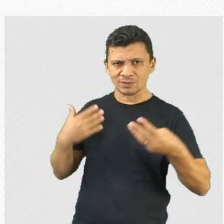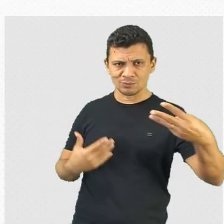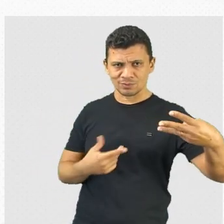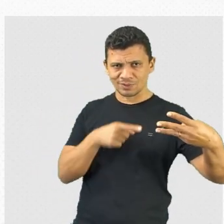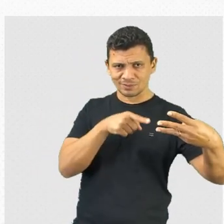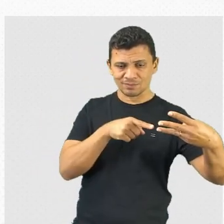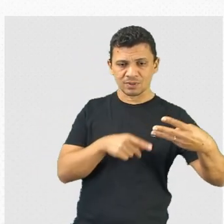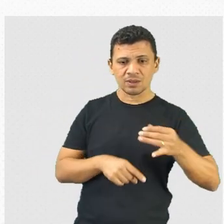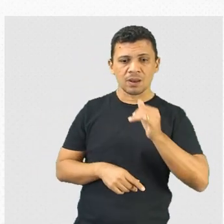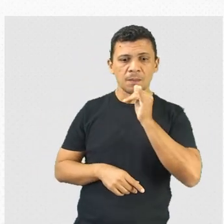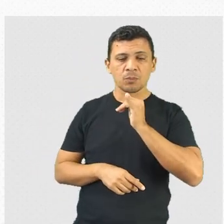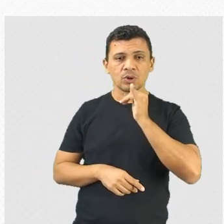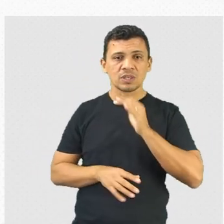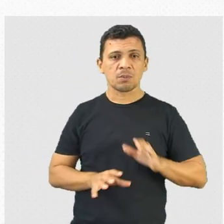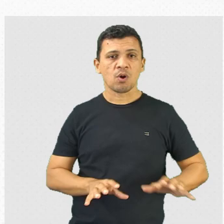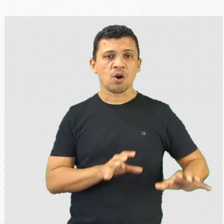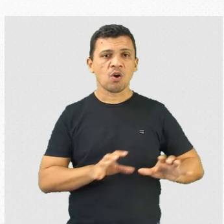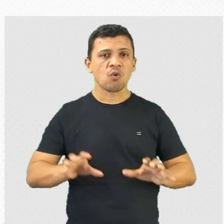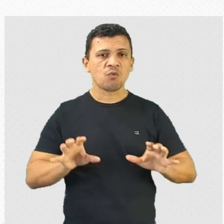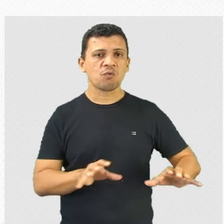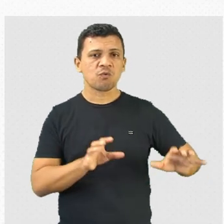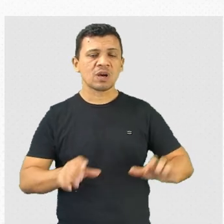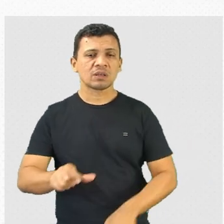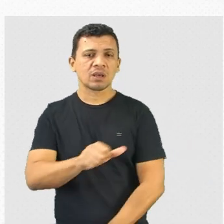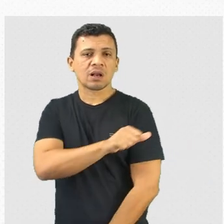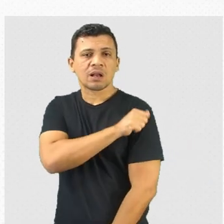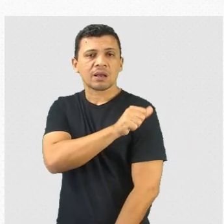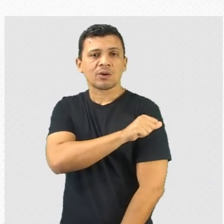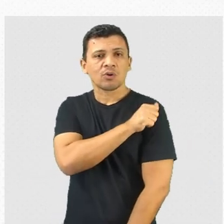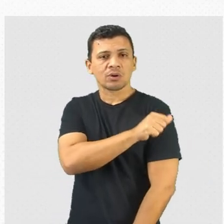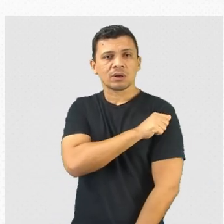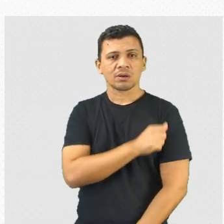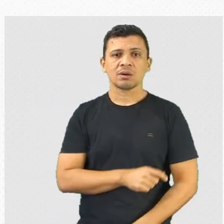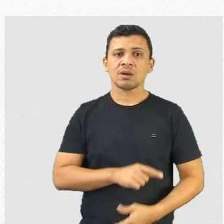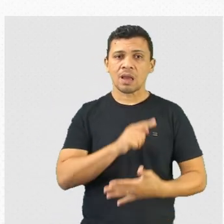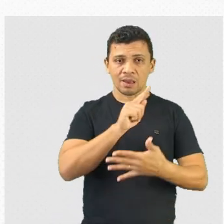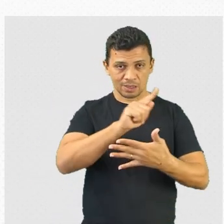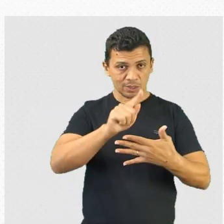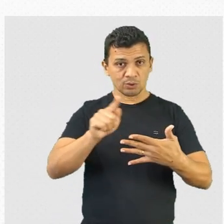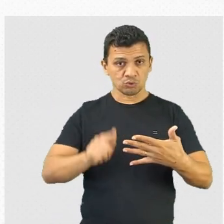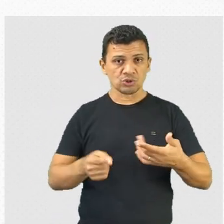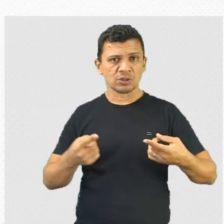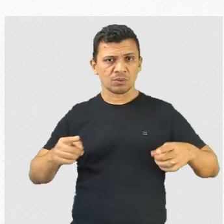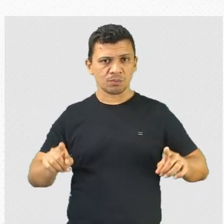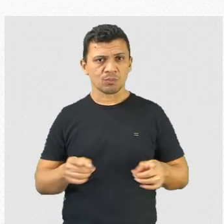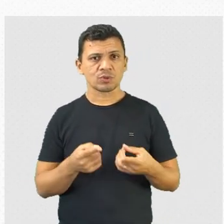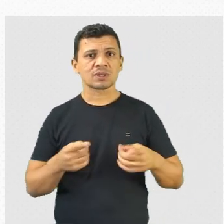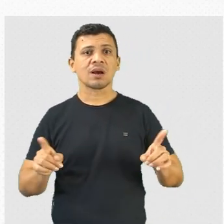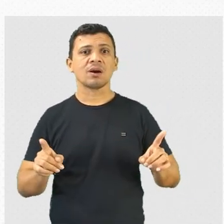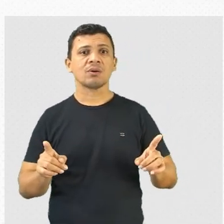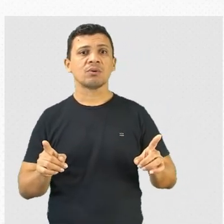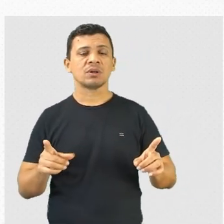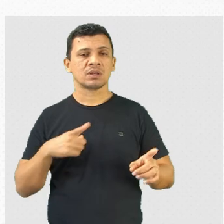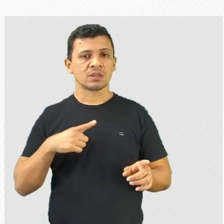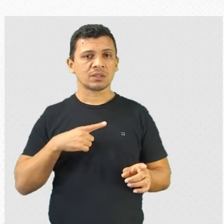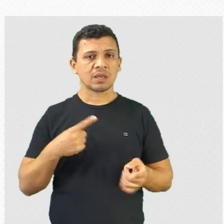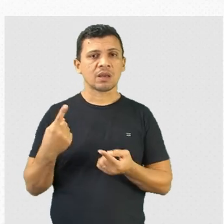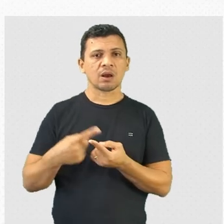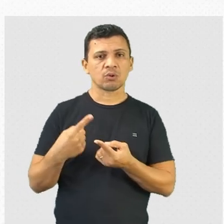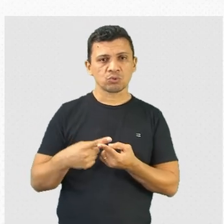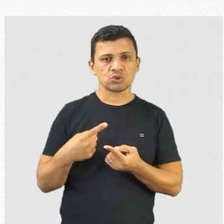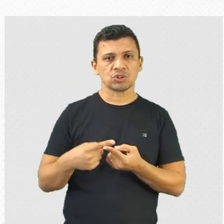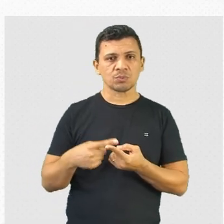ó, o funk carioca, né? Que é um gênero musical, certo? Que tem alguns tipos de